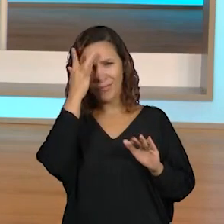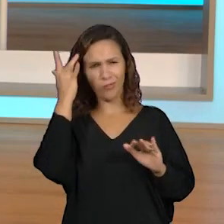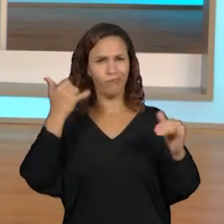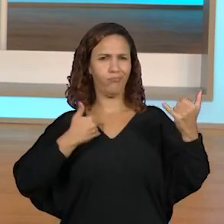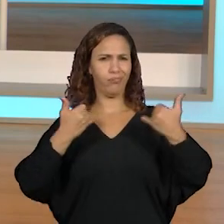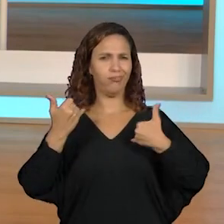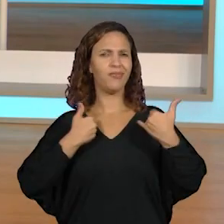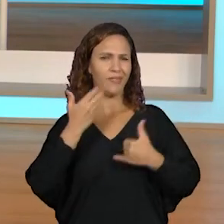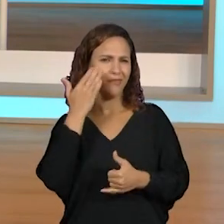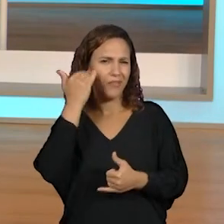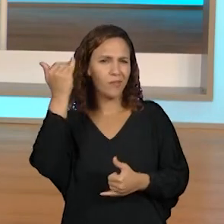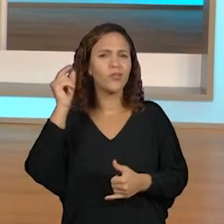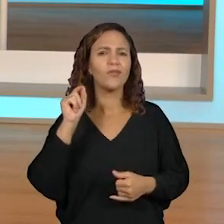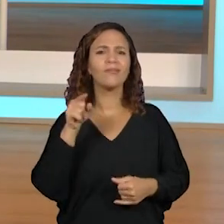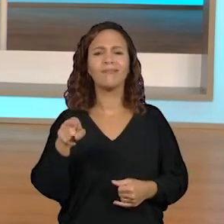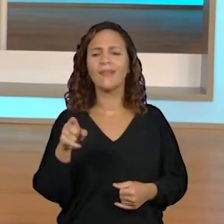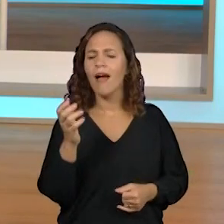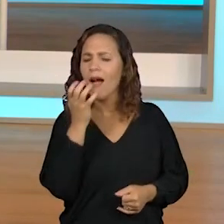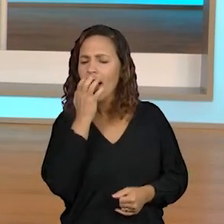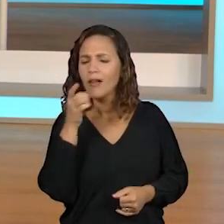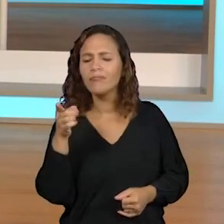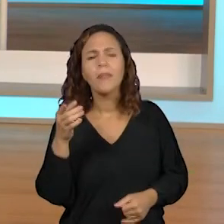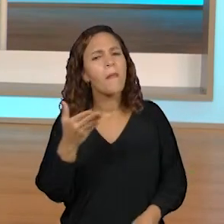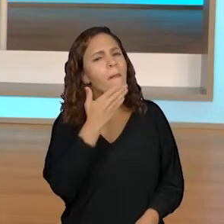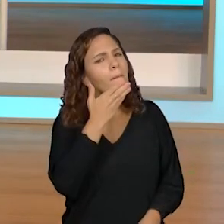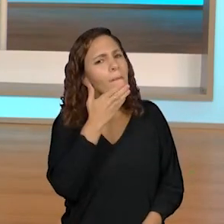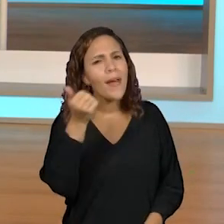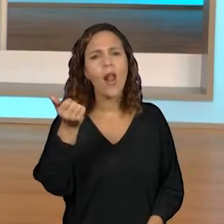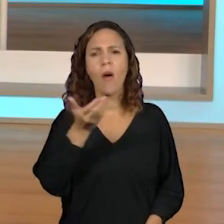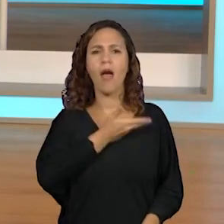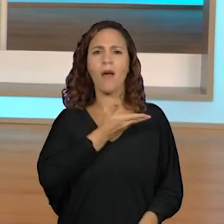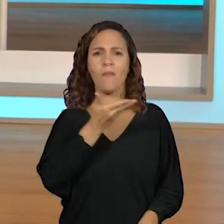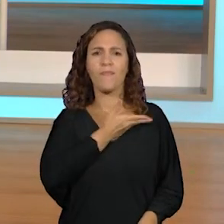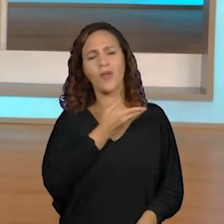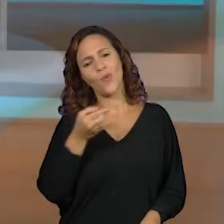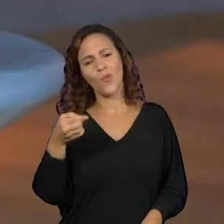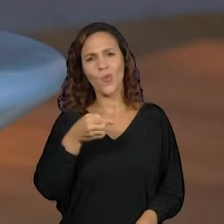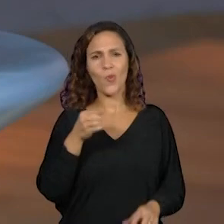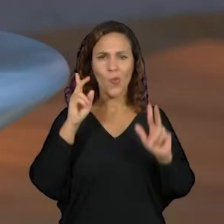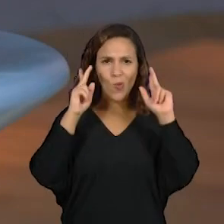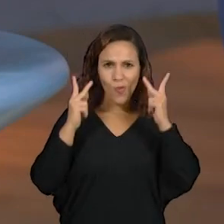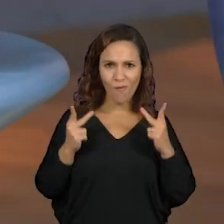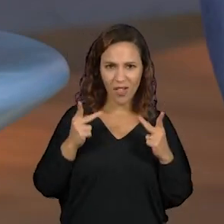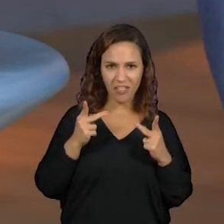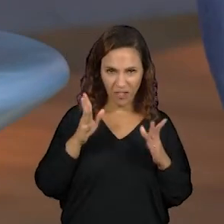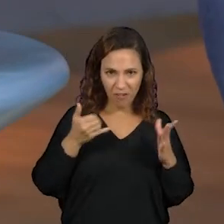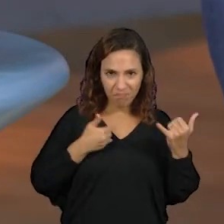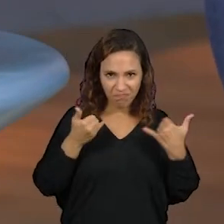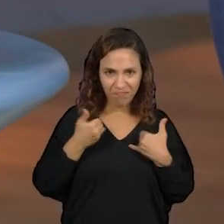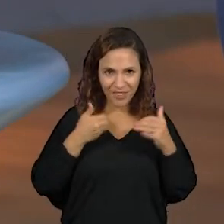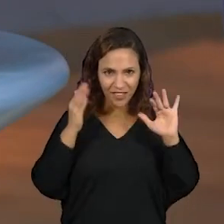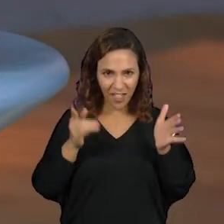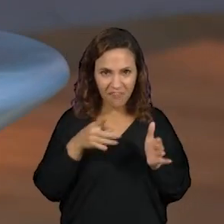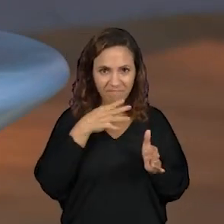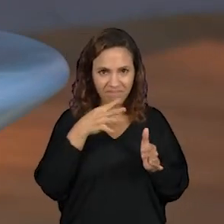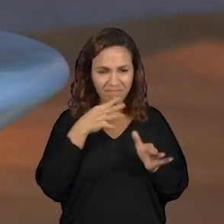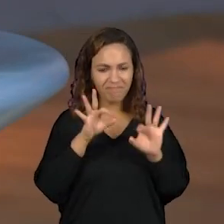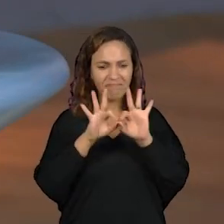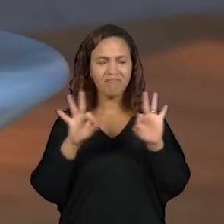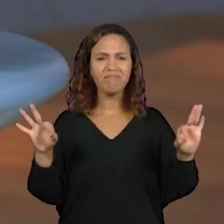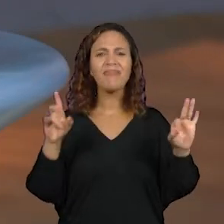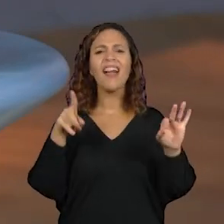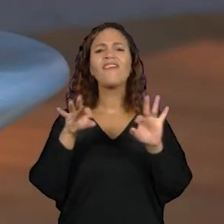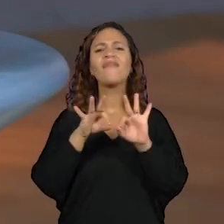amigo do homem e o animal que é o melhor amigo do homem você já ouviram falar aí nessa nesse ditado